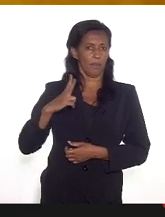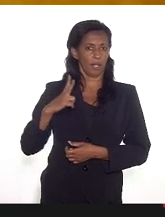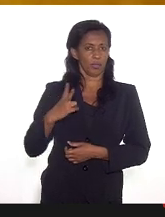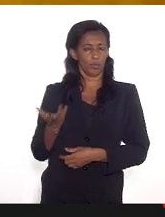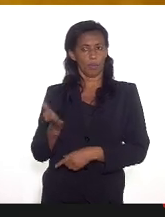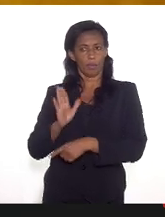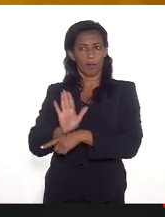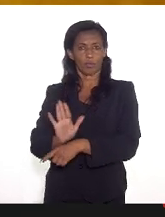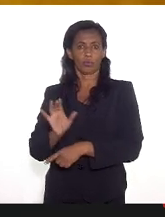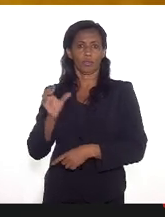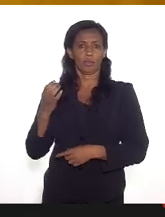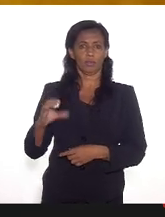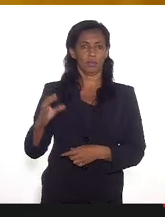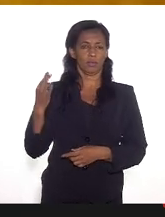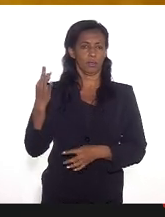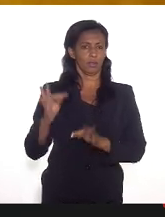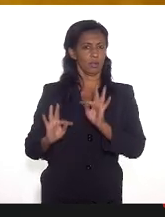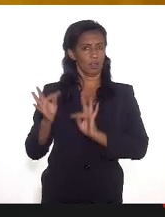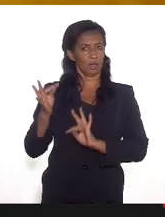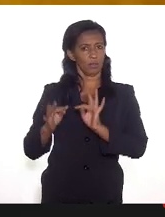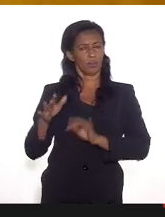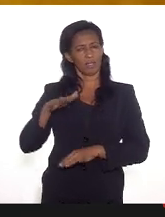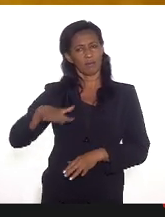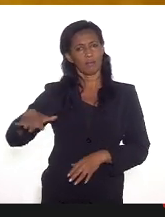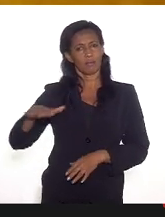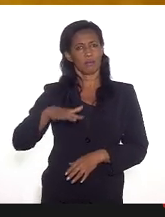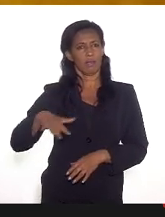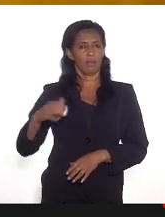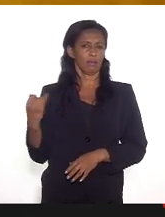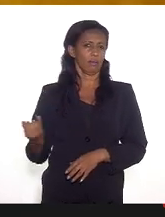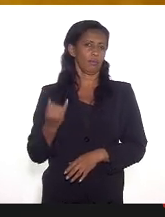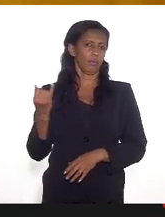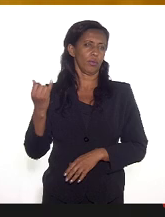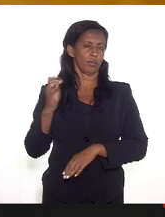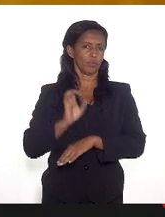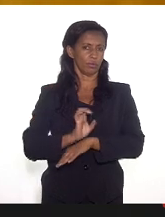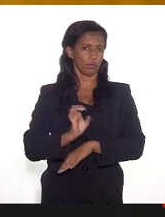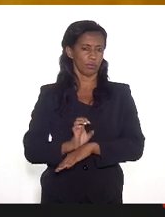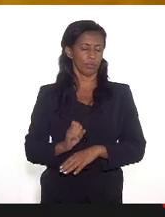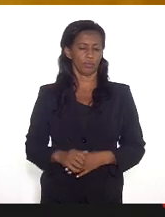em ciência e tecnologia, e essa área tão crucial do Estado, que é